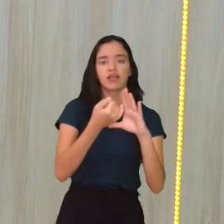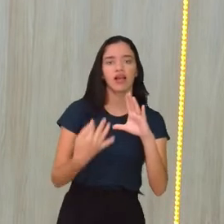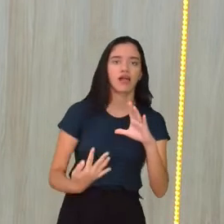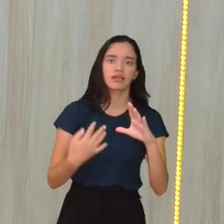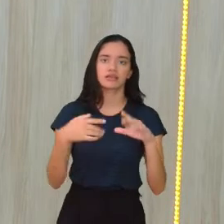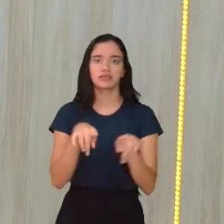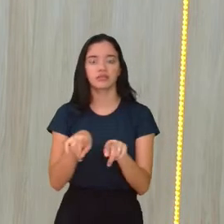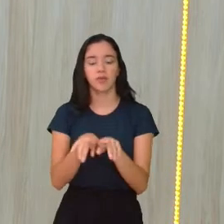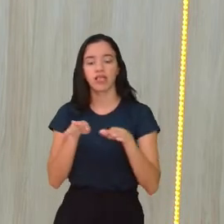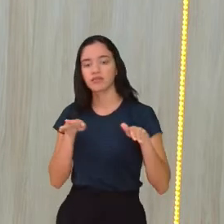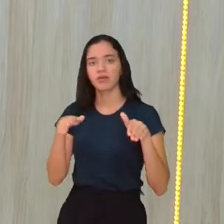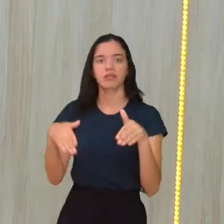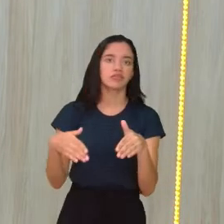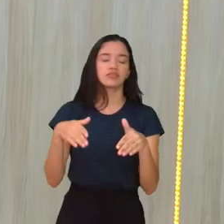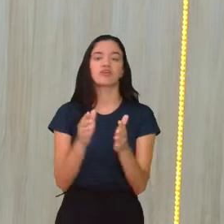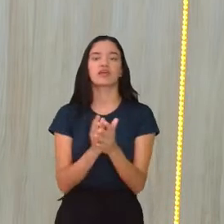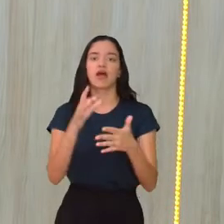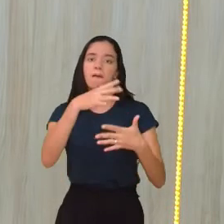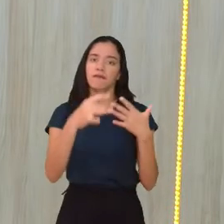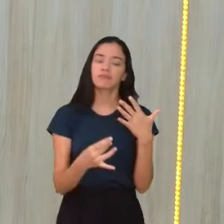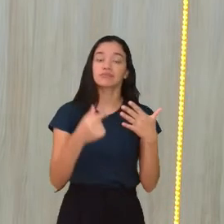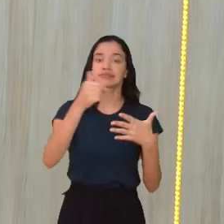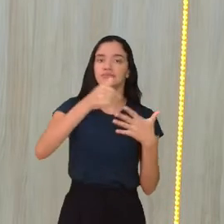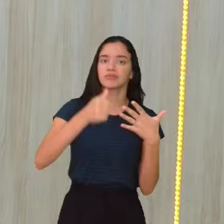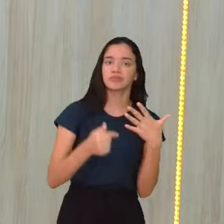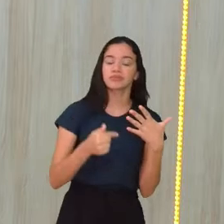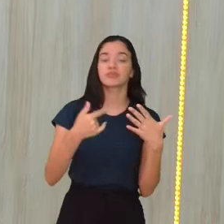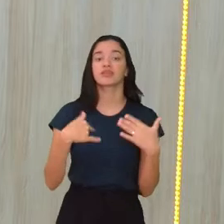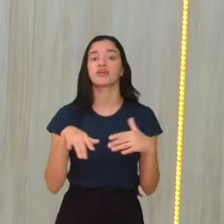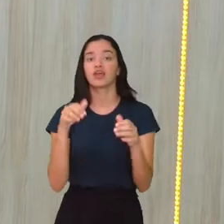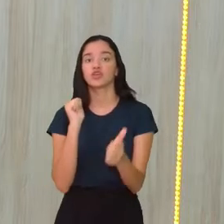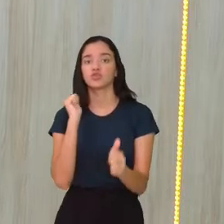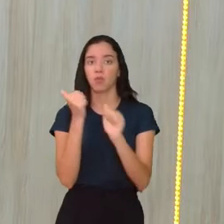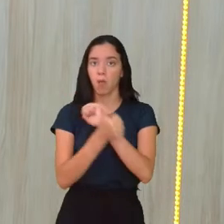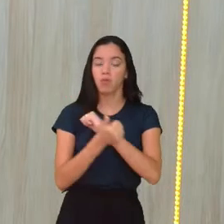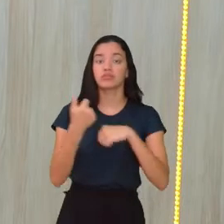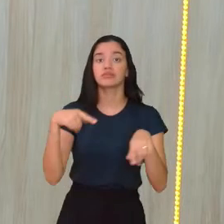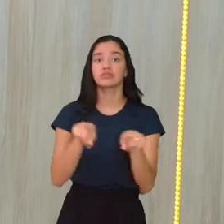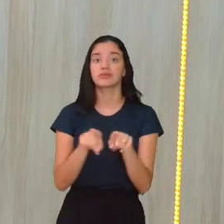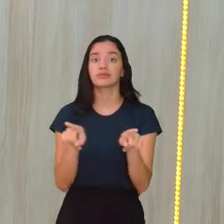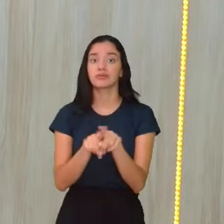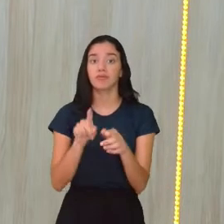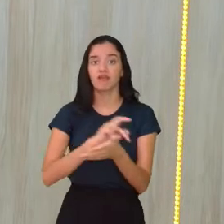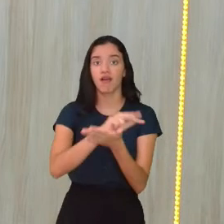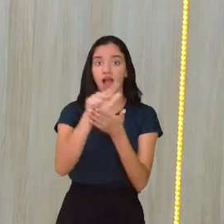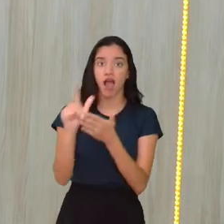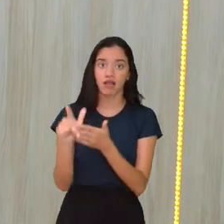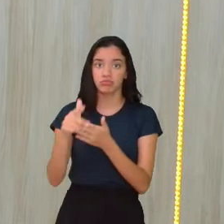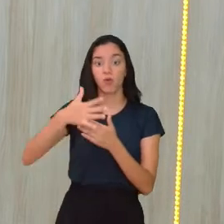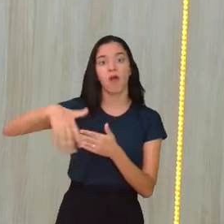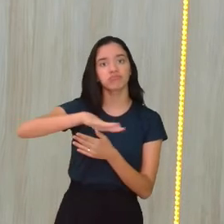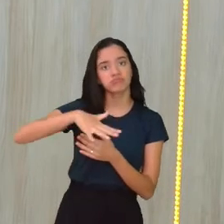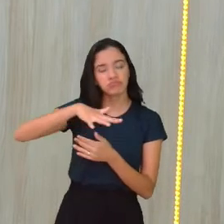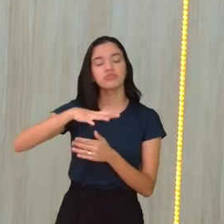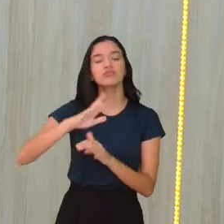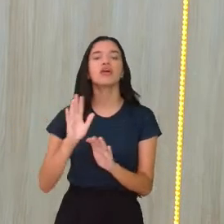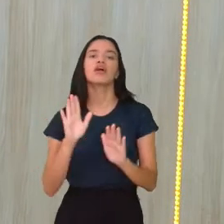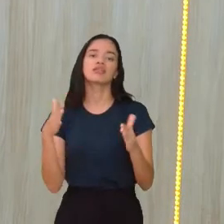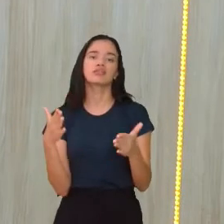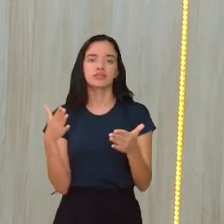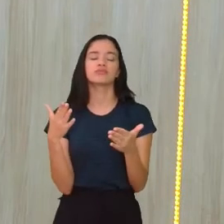característica específica aí para definir esse esporte, né? Esses esportes de uma forma geral.